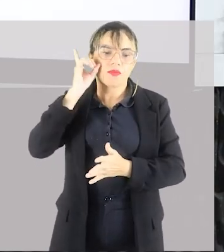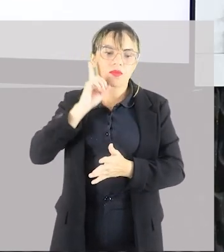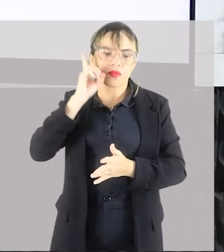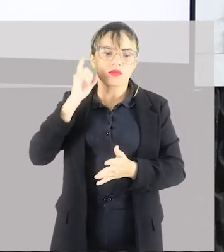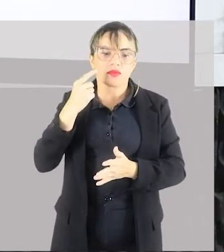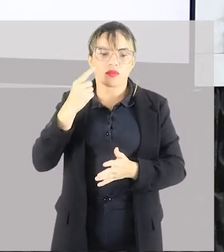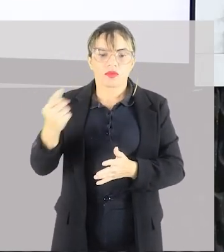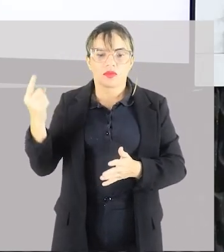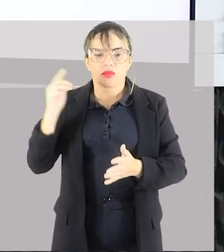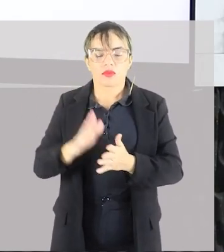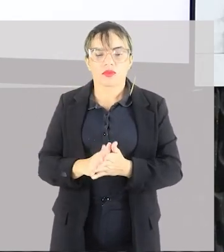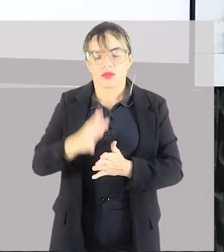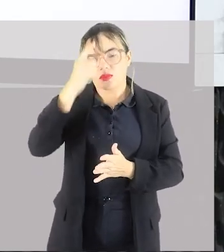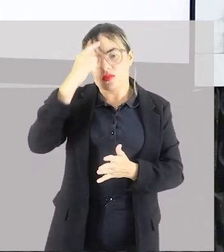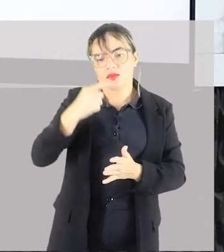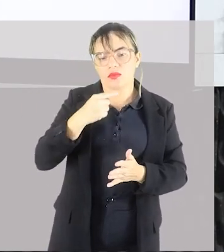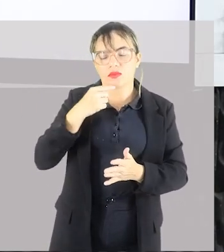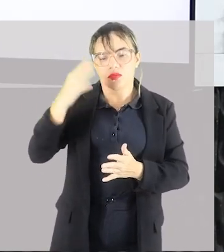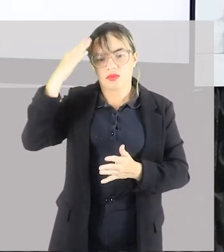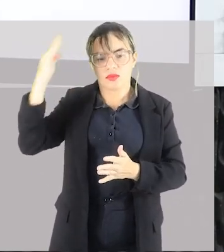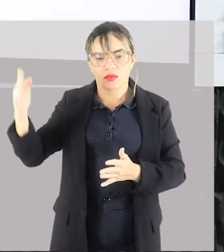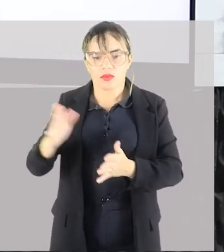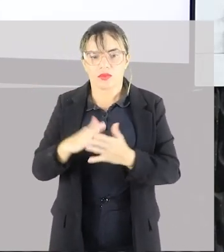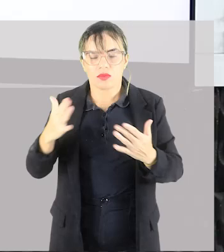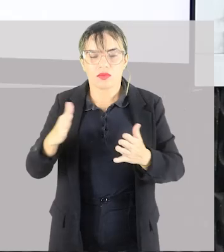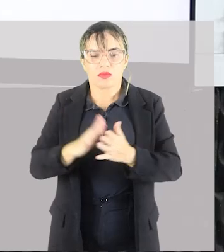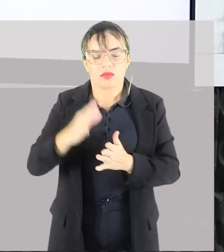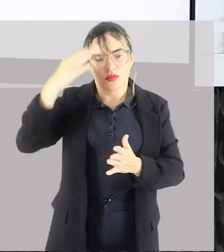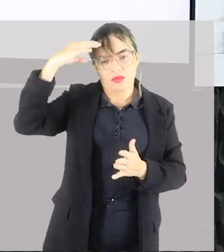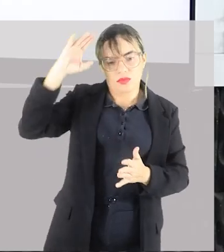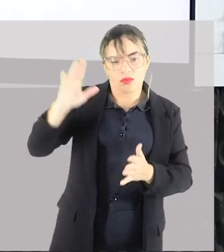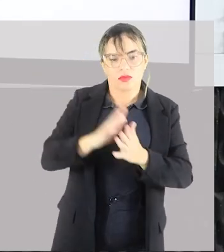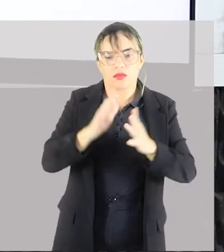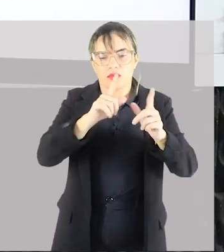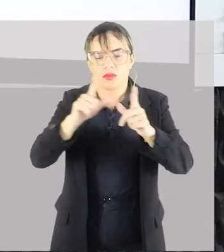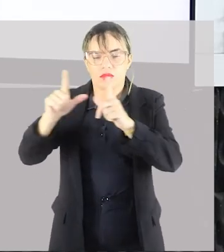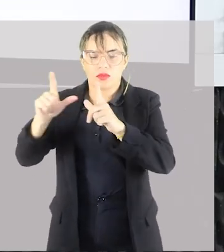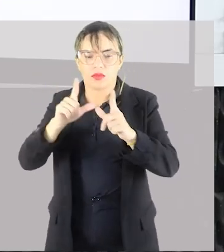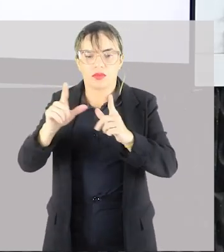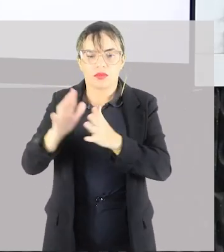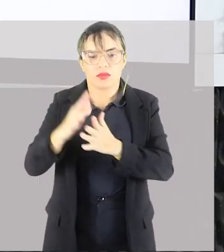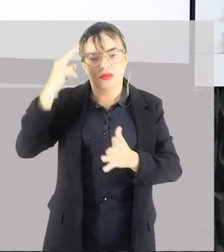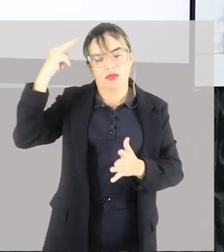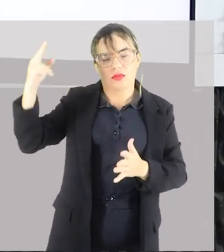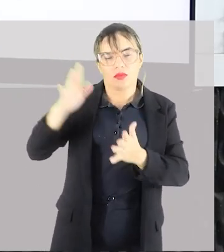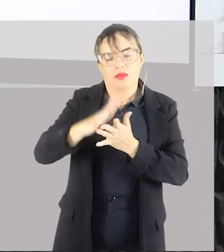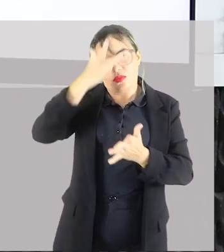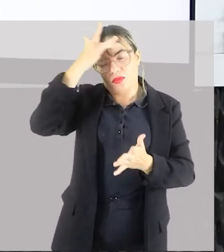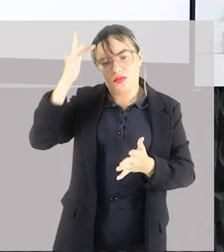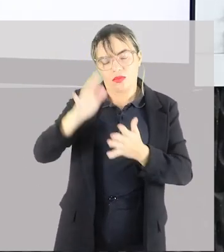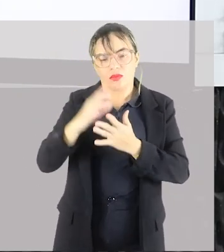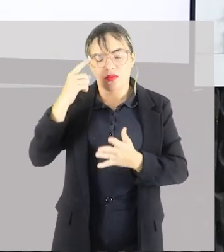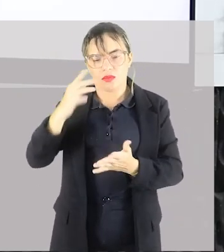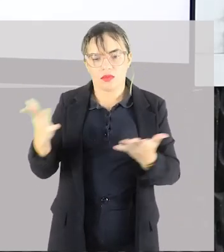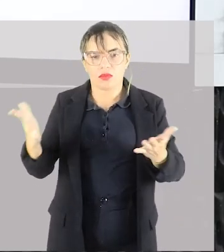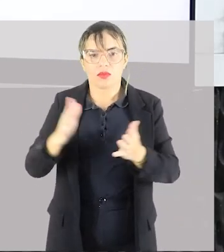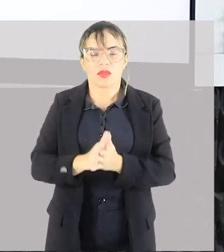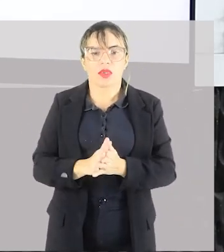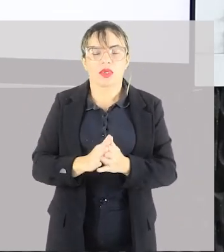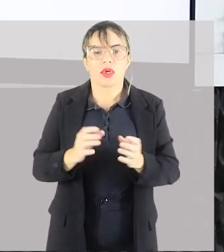série, imitação da estética industrial, a cultura de massa, quadrinhos, histórias, personagens. Atualmente a gente vive um